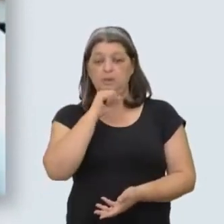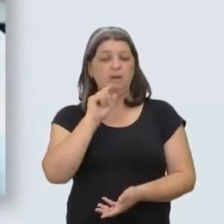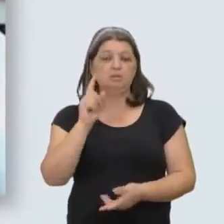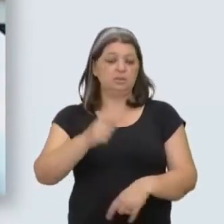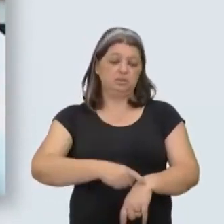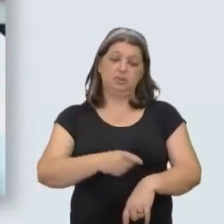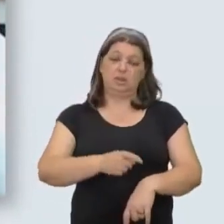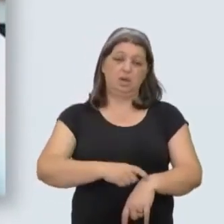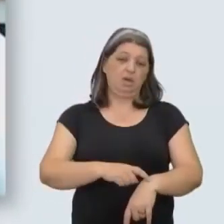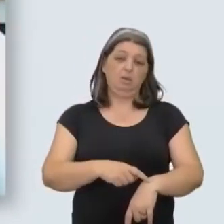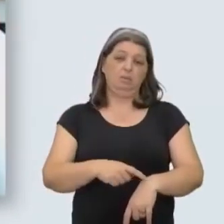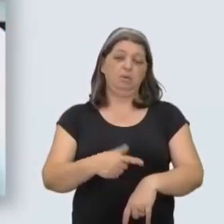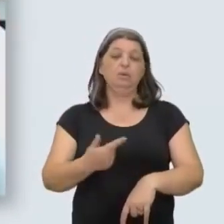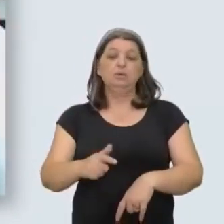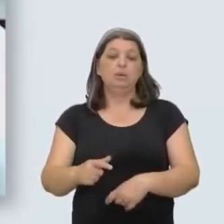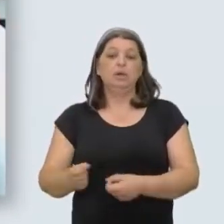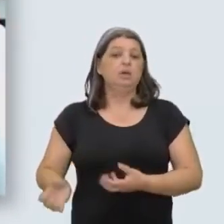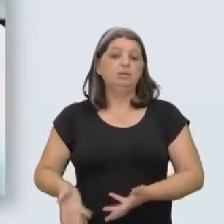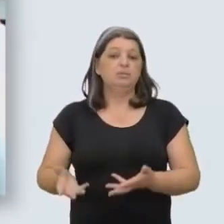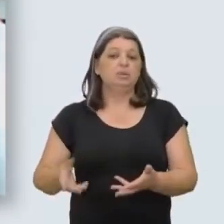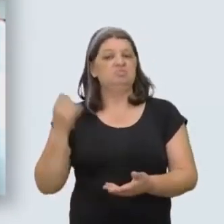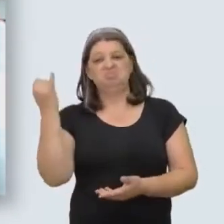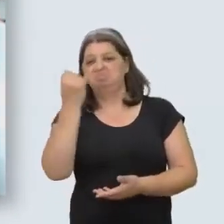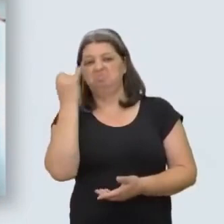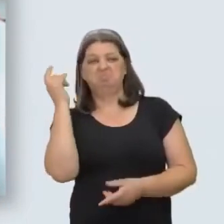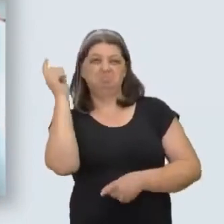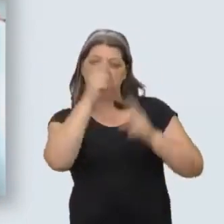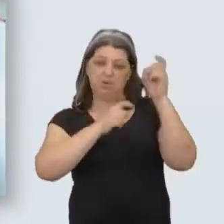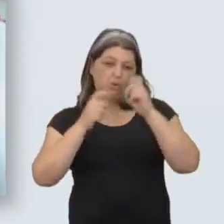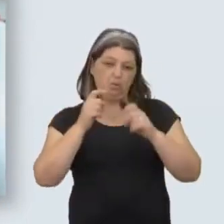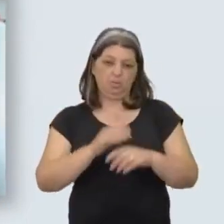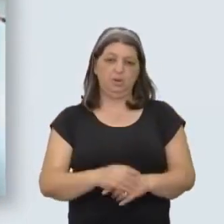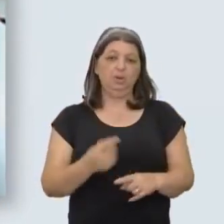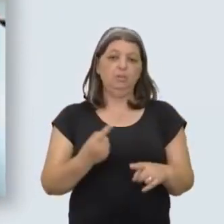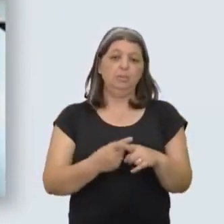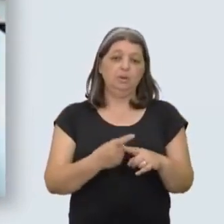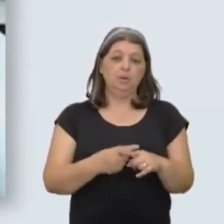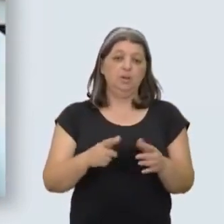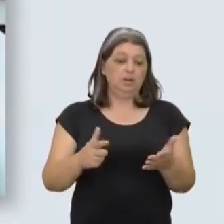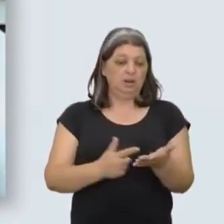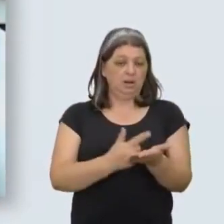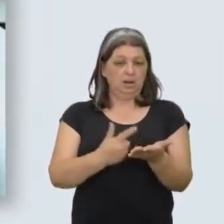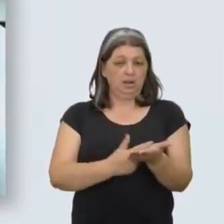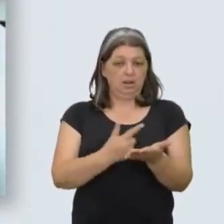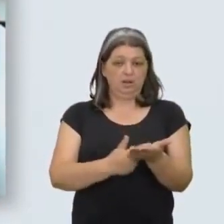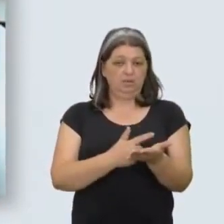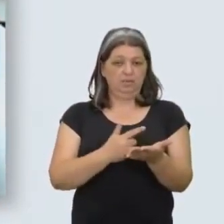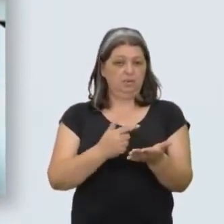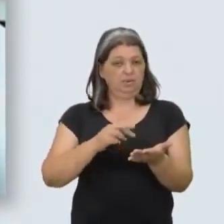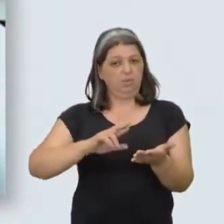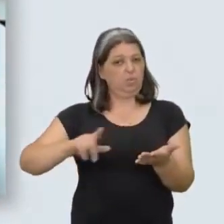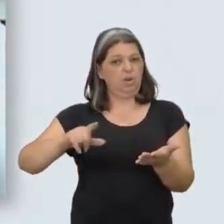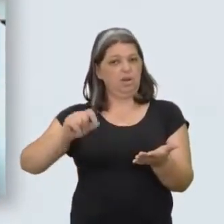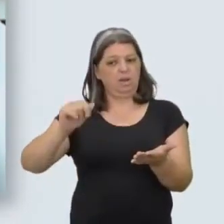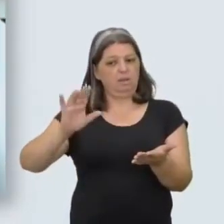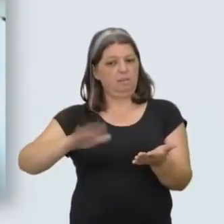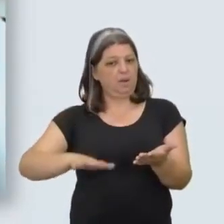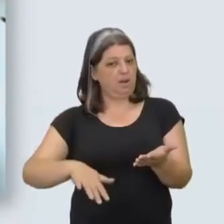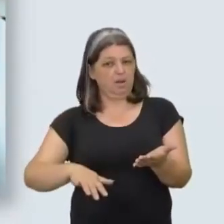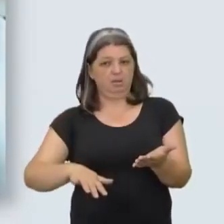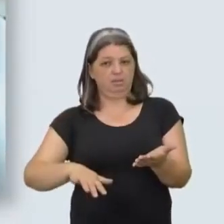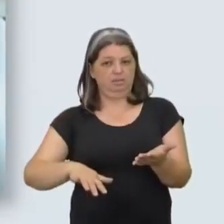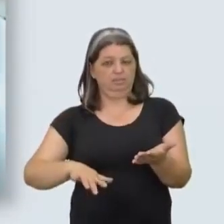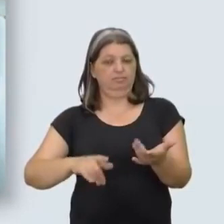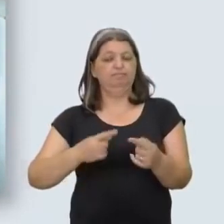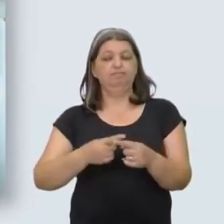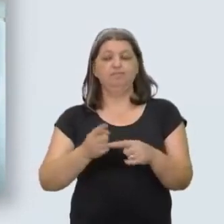tempo de incentivar também os filhos e não se importam com isso. E também porque livro não é uma coisa tão barata, né?